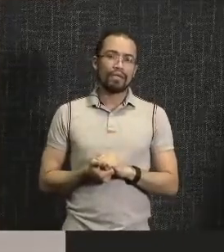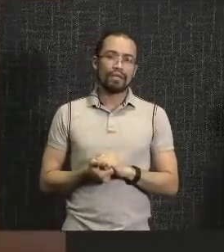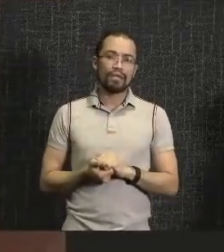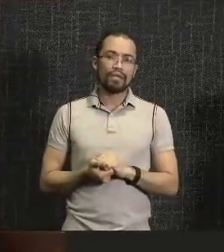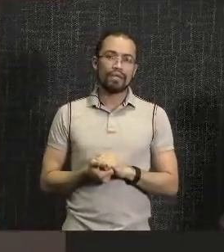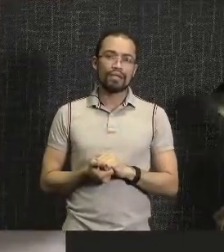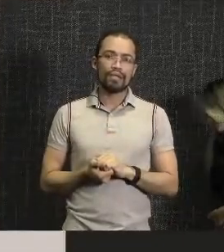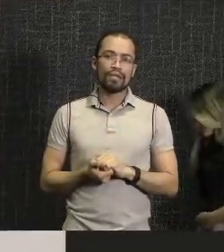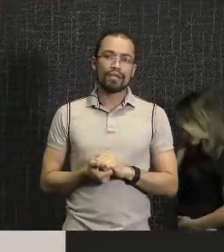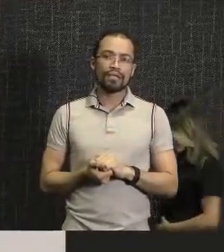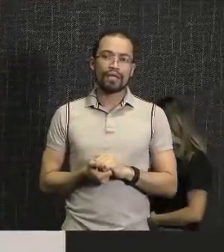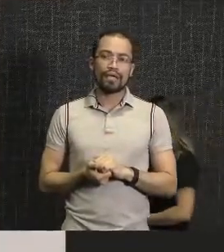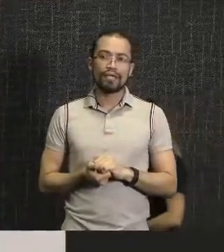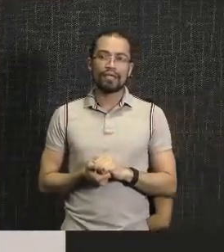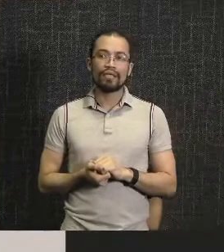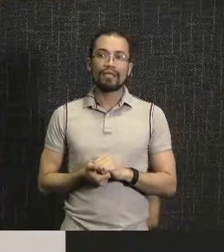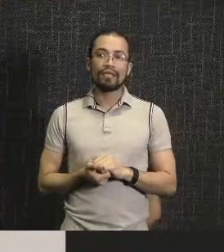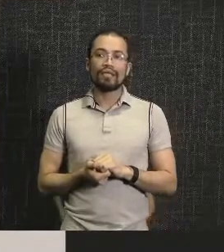de macieira